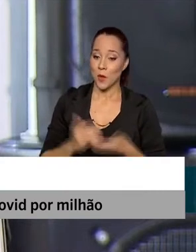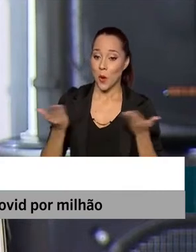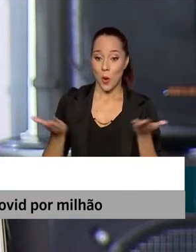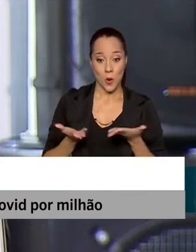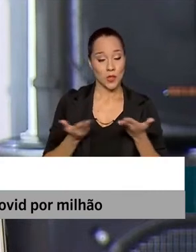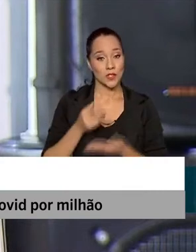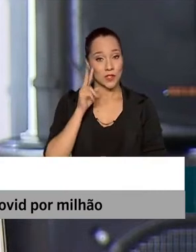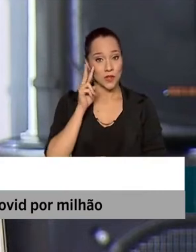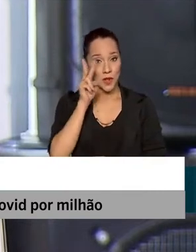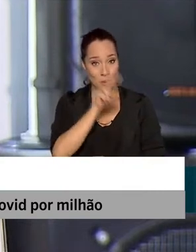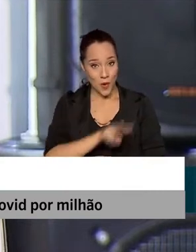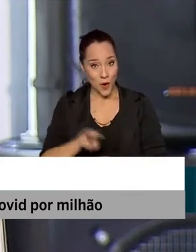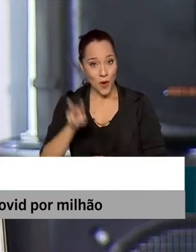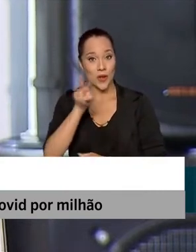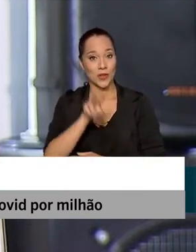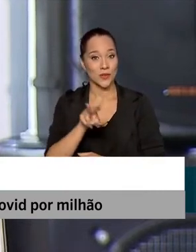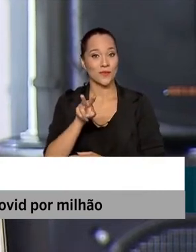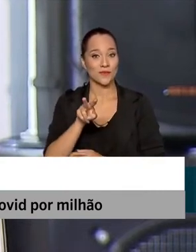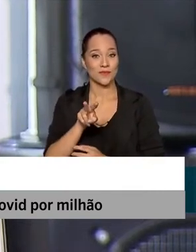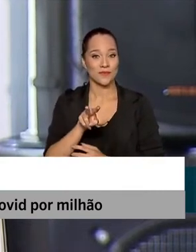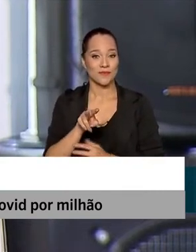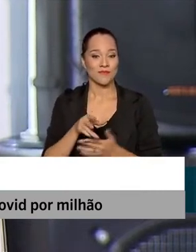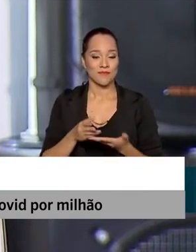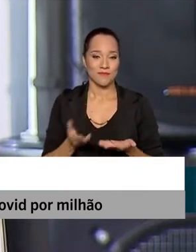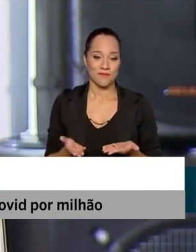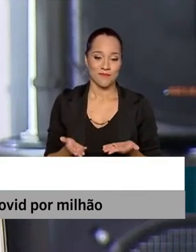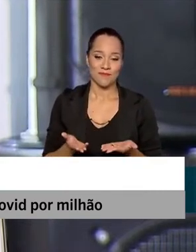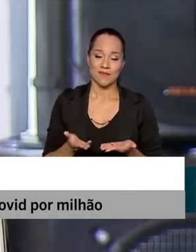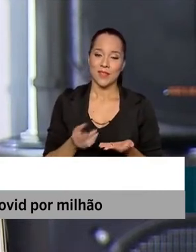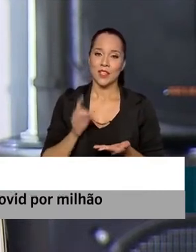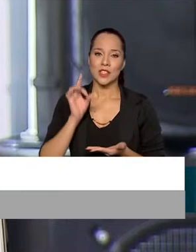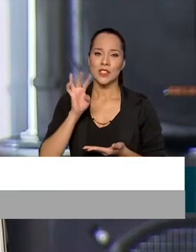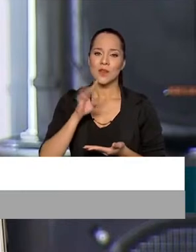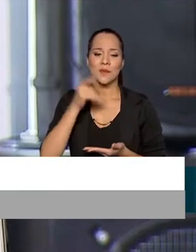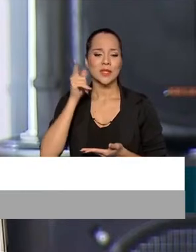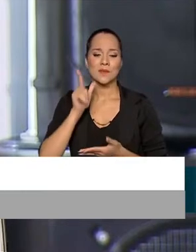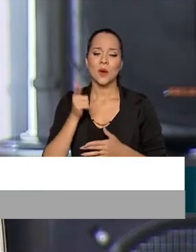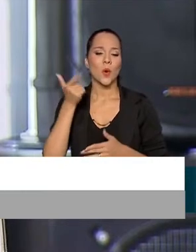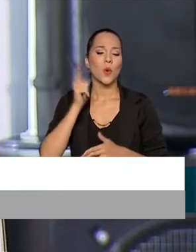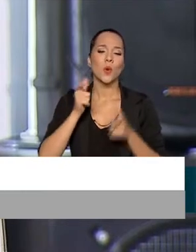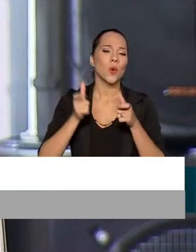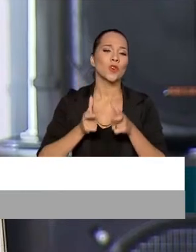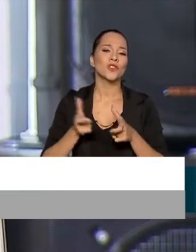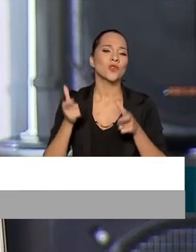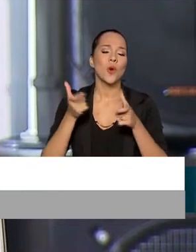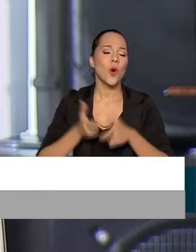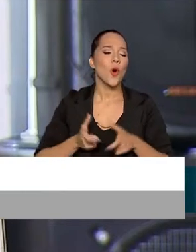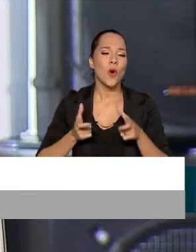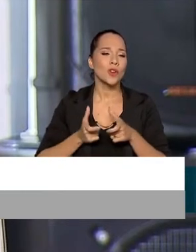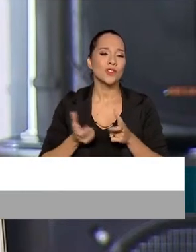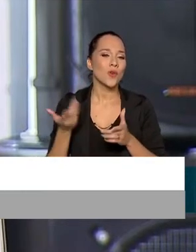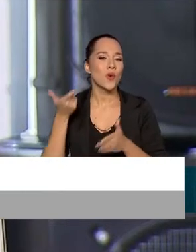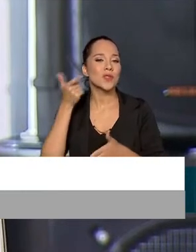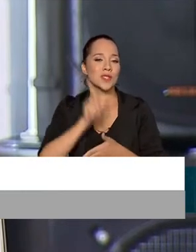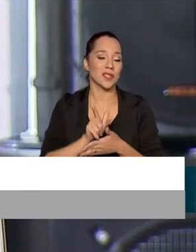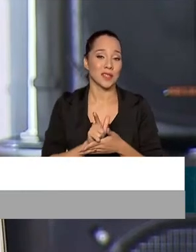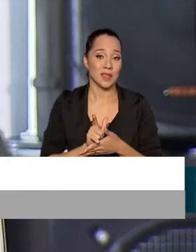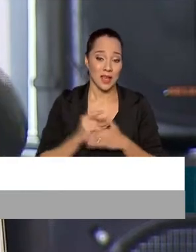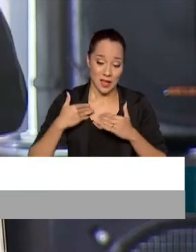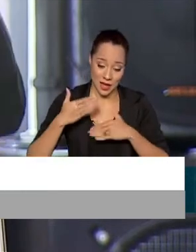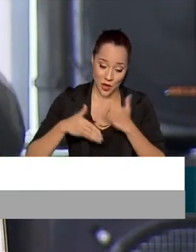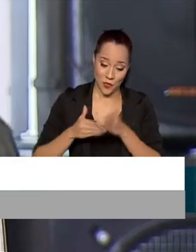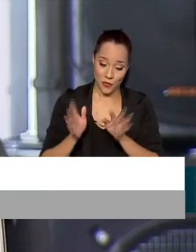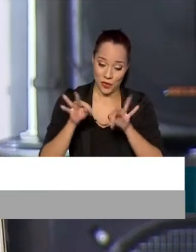hoje não o local em que cheguei, o ponto final de uma